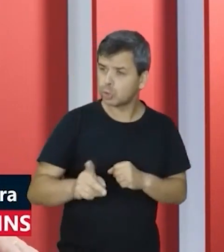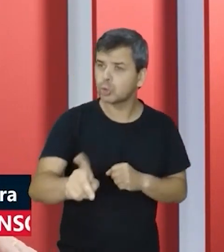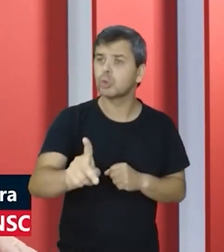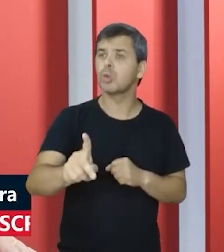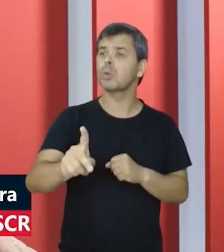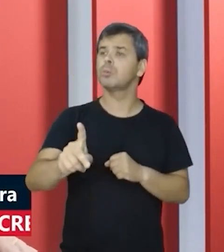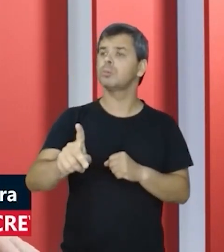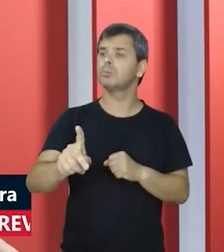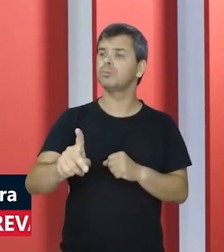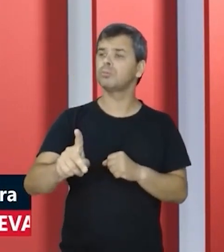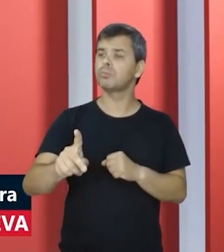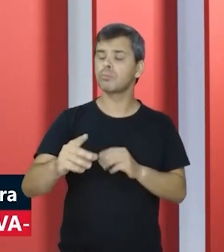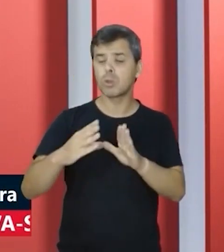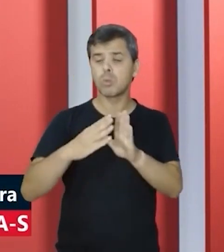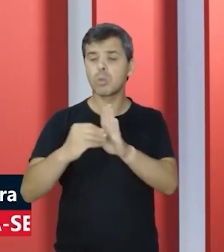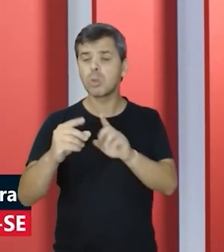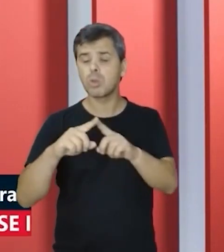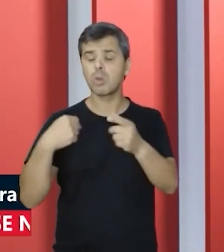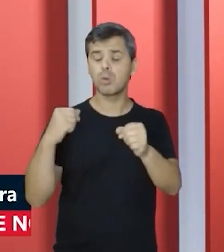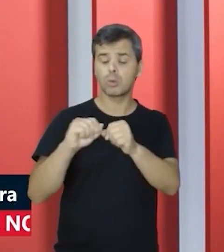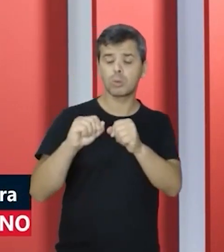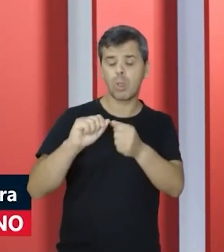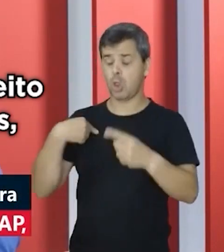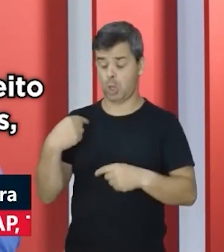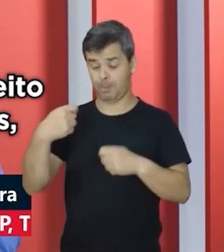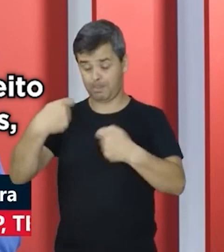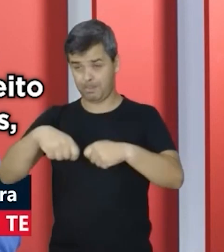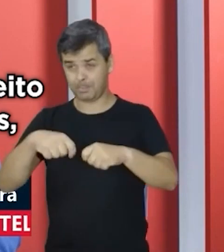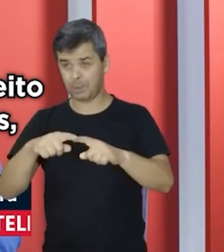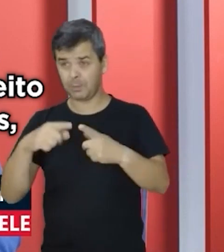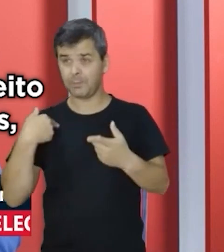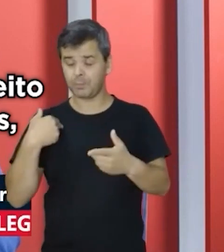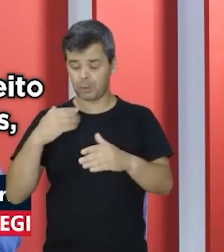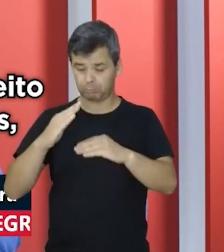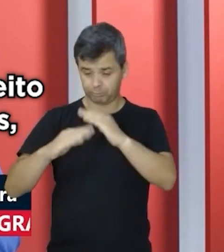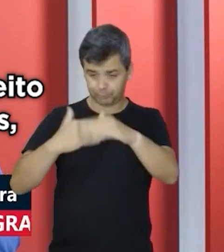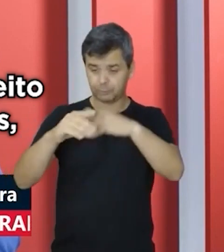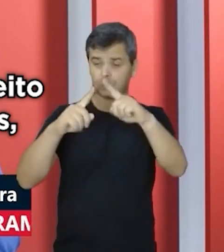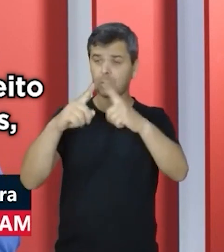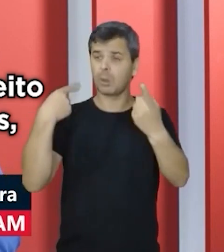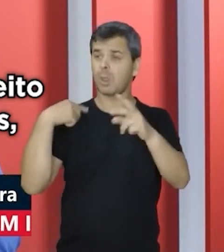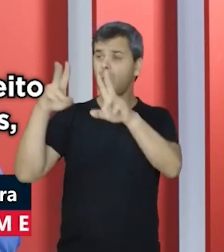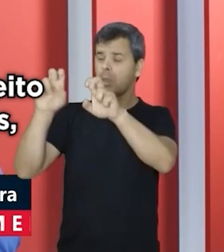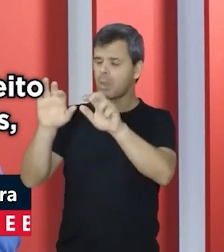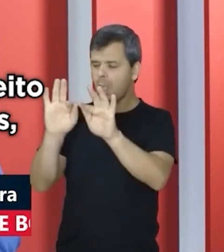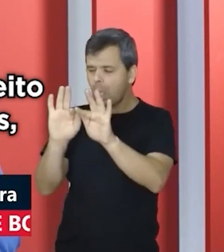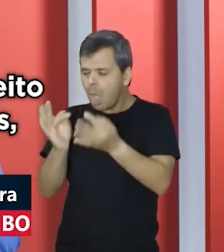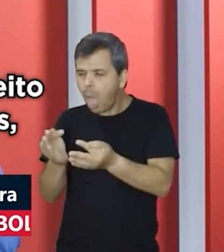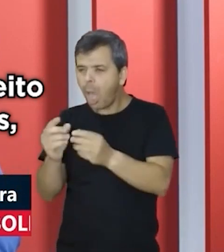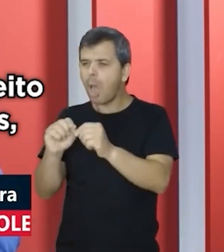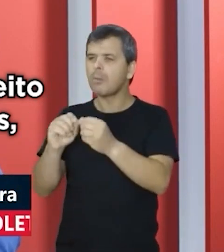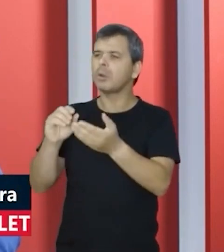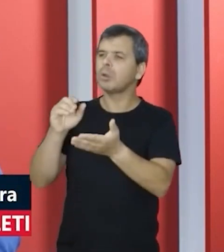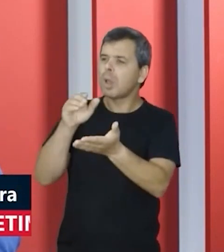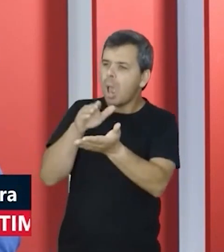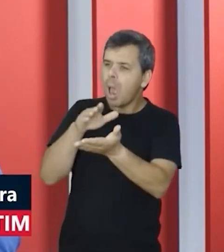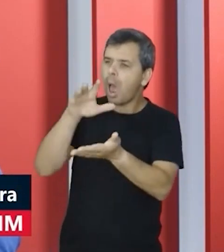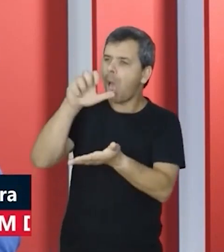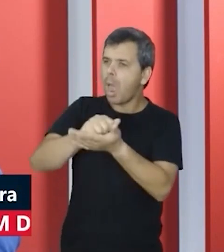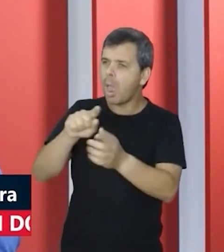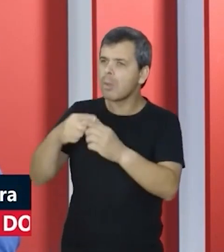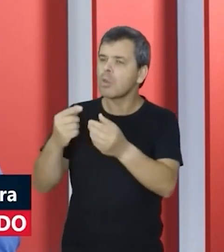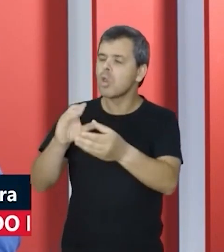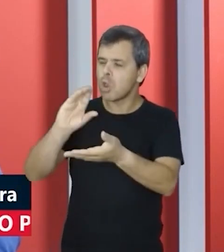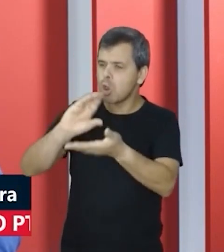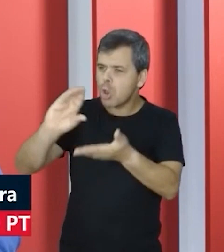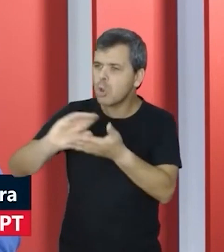atual modelo com alguns pequenos ajustes. Preferimos avançar no que diz respeito a simplificar a prestação de contas,